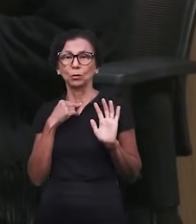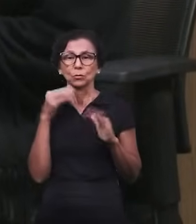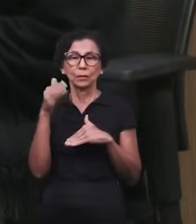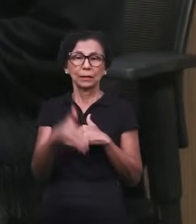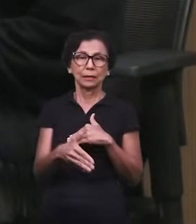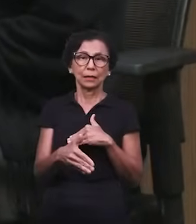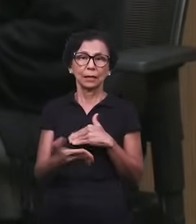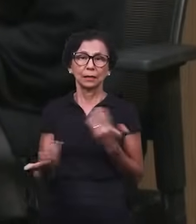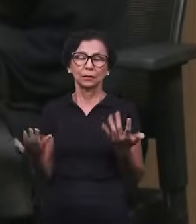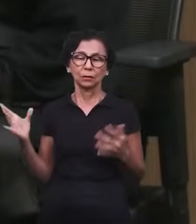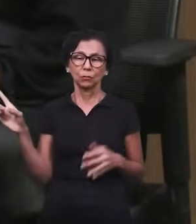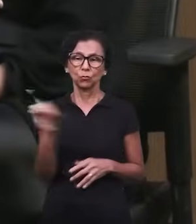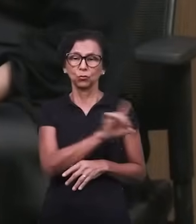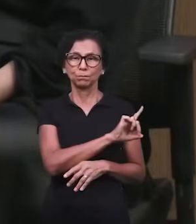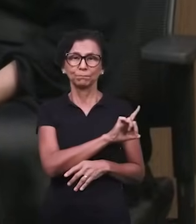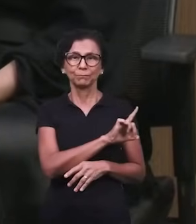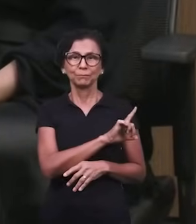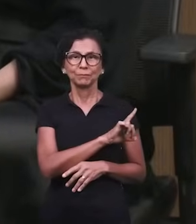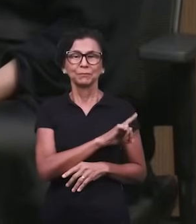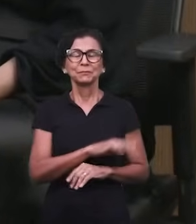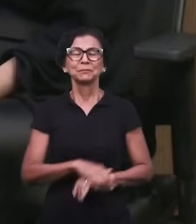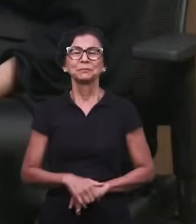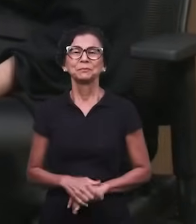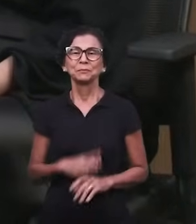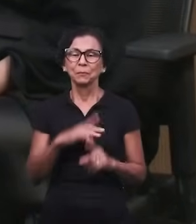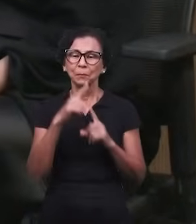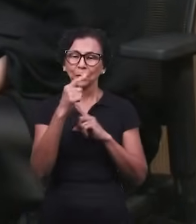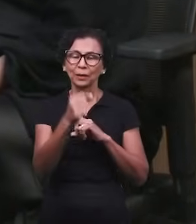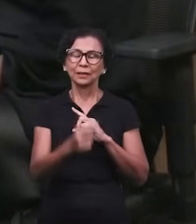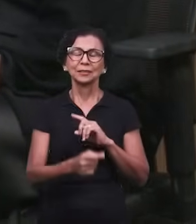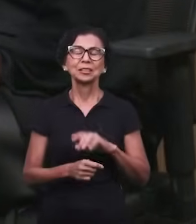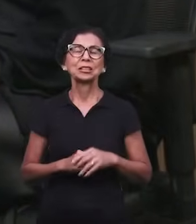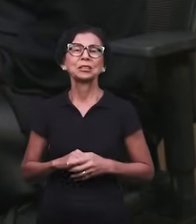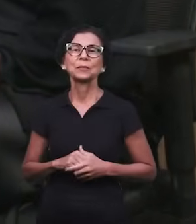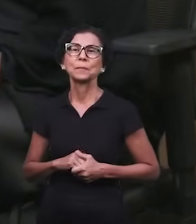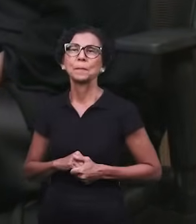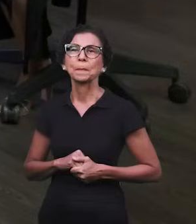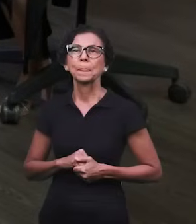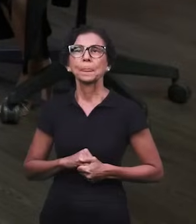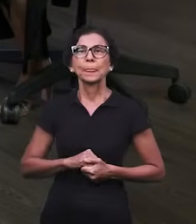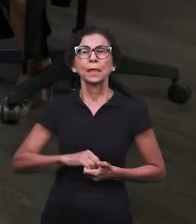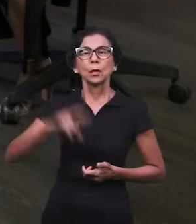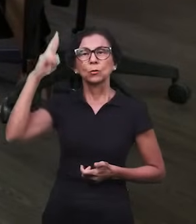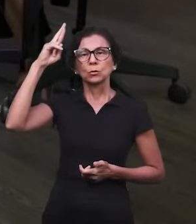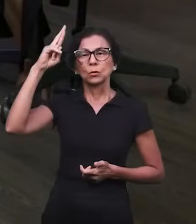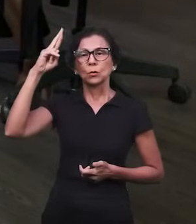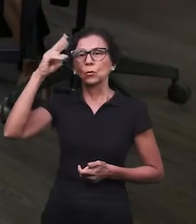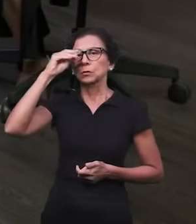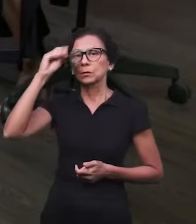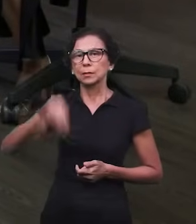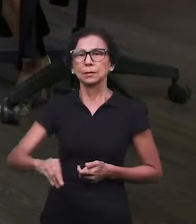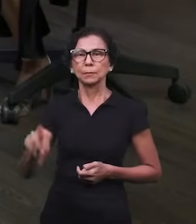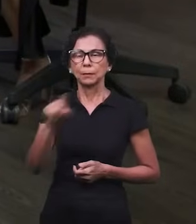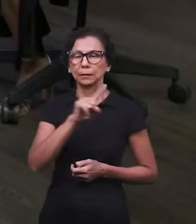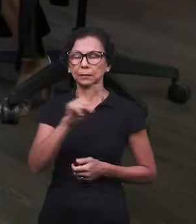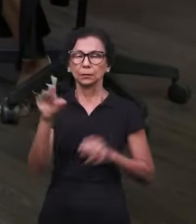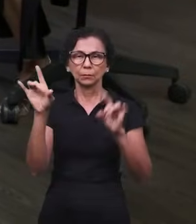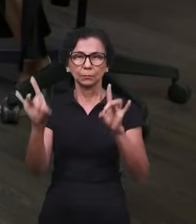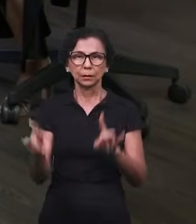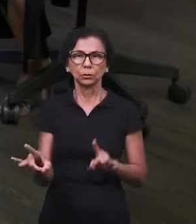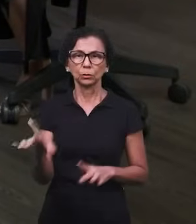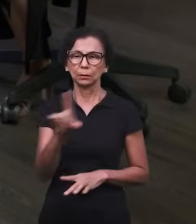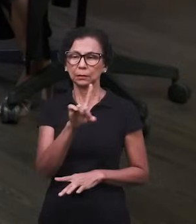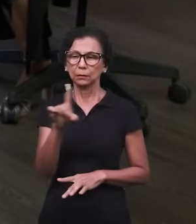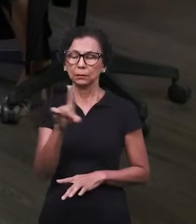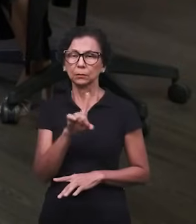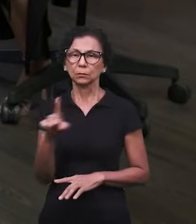eu vou seguir. E o Senhor, Ele tá com a gente, né? O Senhor, Ele não desampara. Ele não desampara os servos. Então, a gente tem que sempre